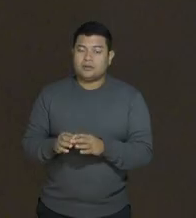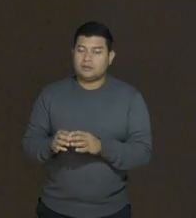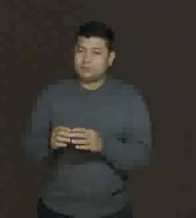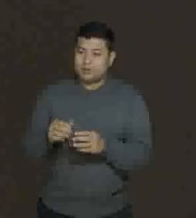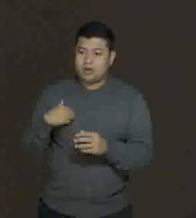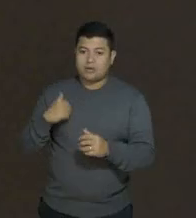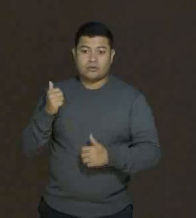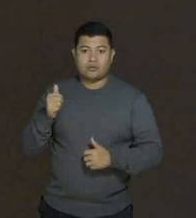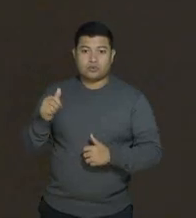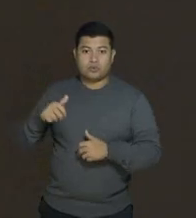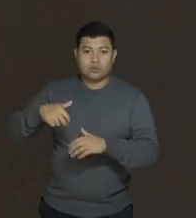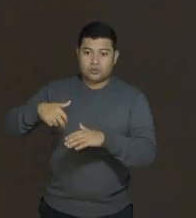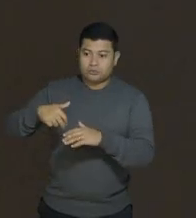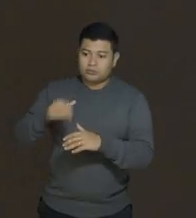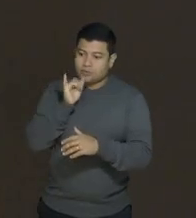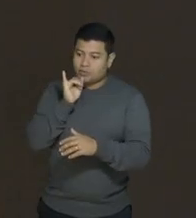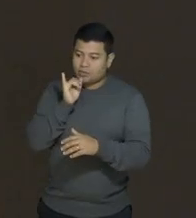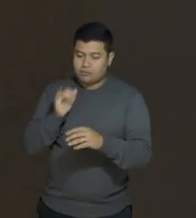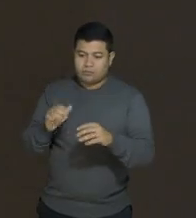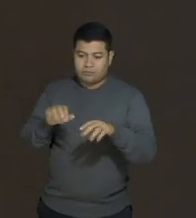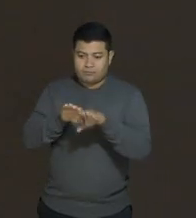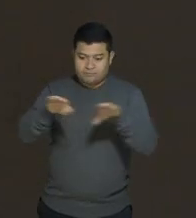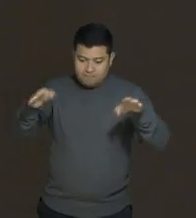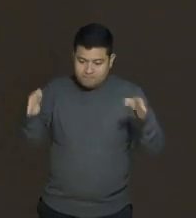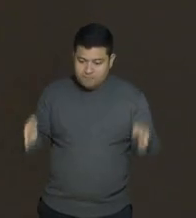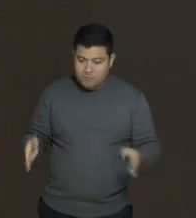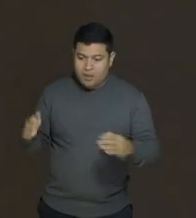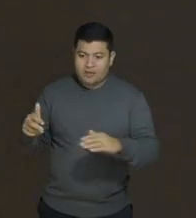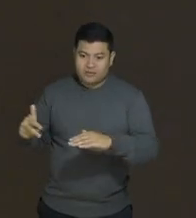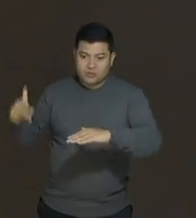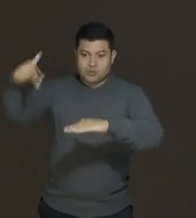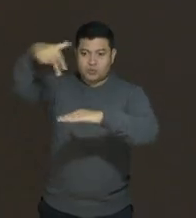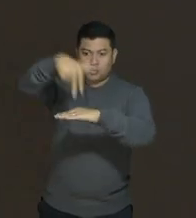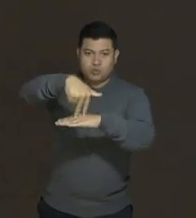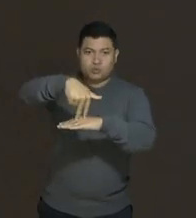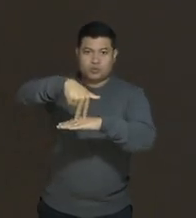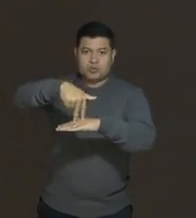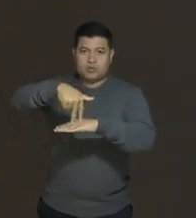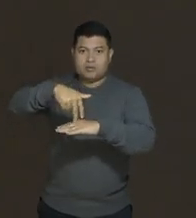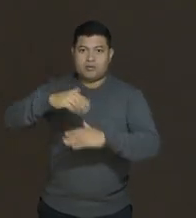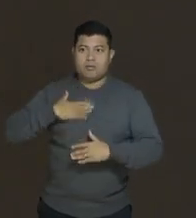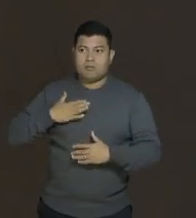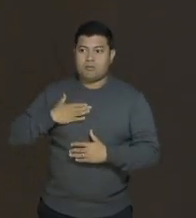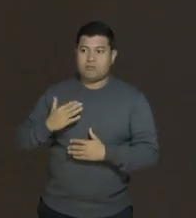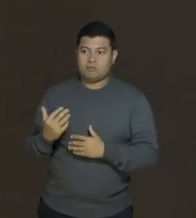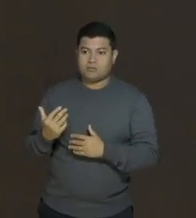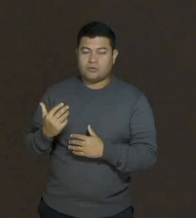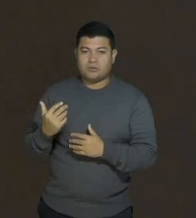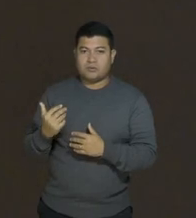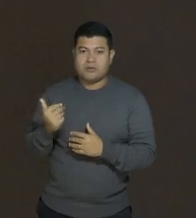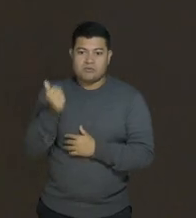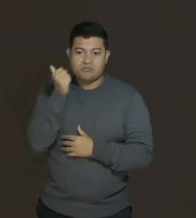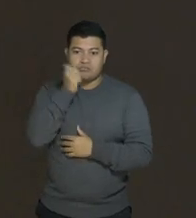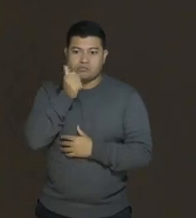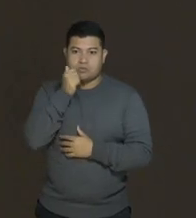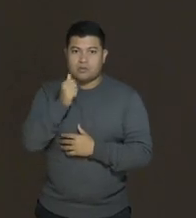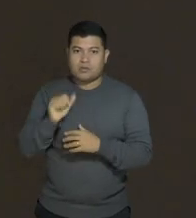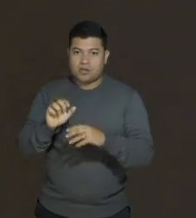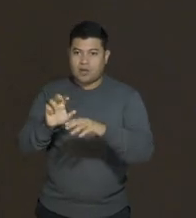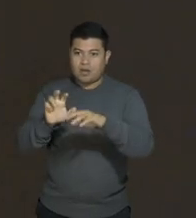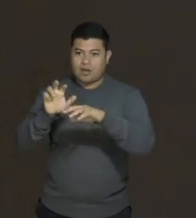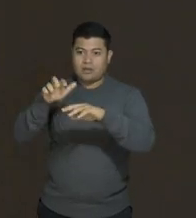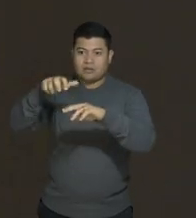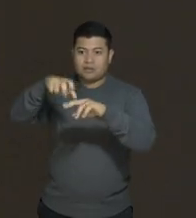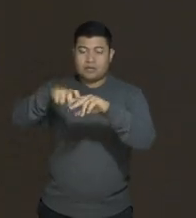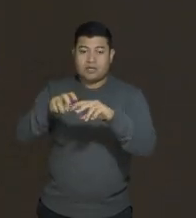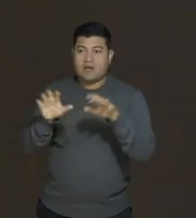Eles sobem mesa. Eu já tive uma paciente minha que se pendurou e caiu todo o armário de louça em cima dela, se pendurou nas